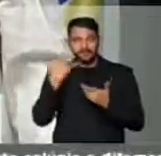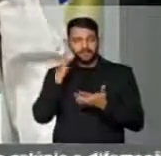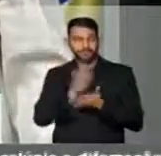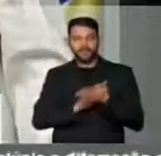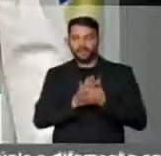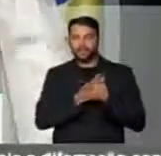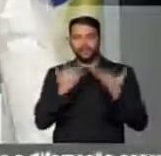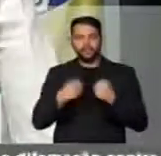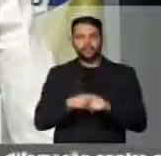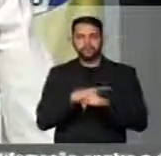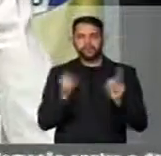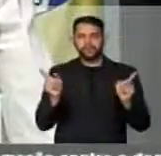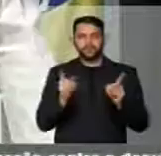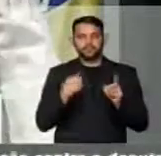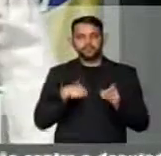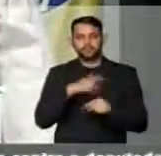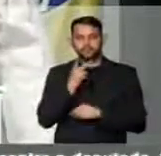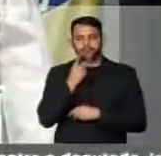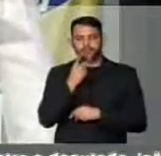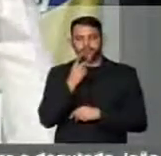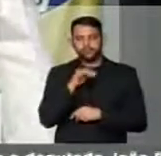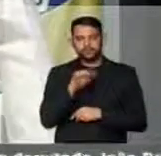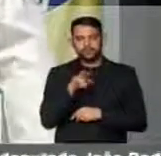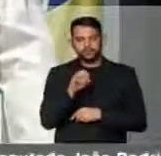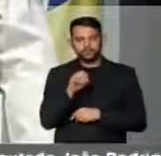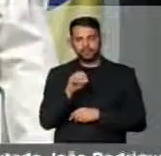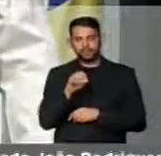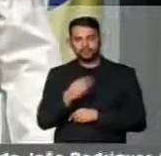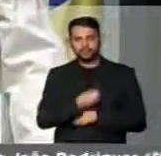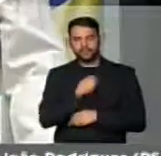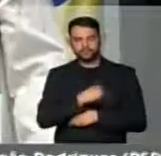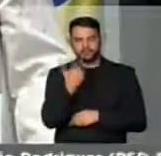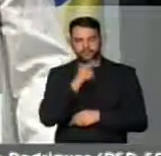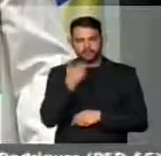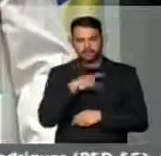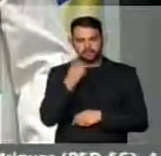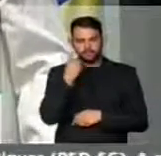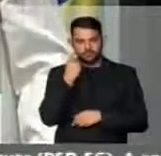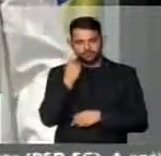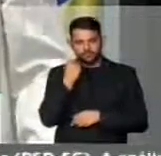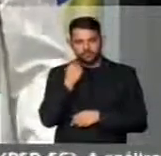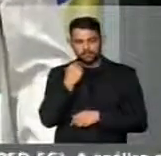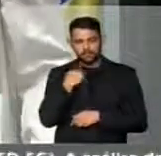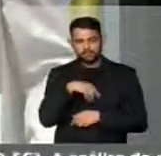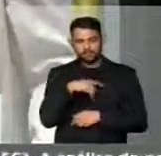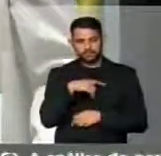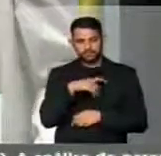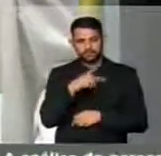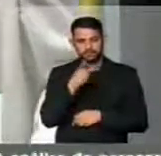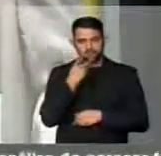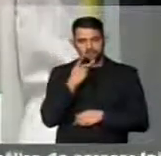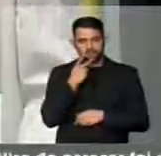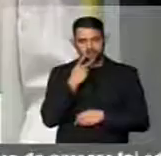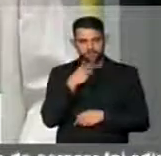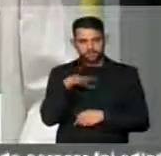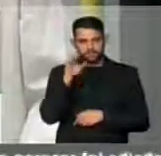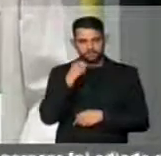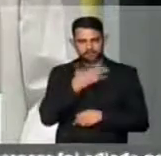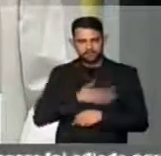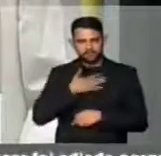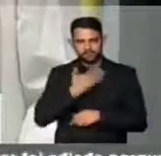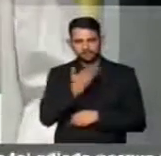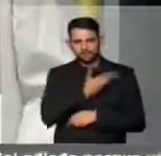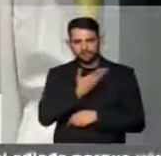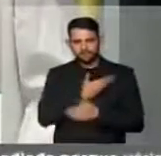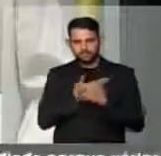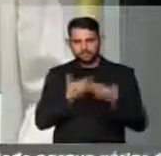suporta mais. Como dizia o Pili Branco, o que dá para rir, dá para chorar. Durma-se com um barulho desse, meus caros